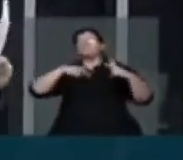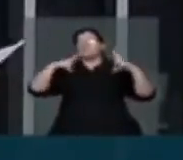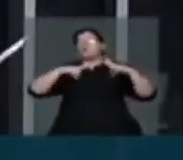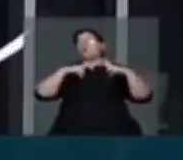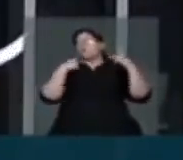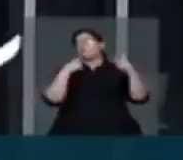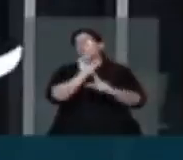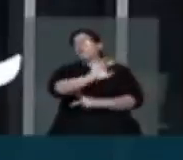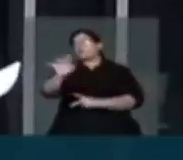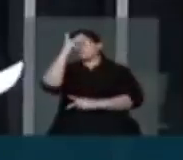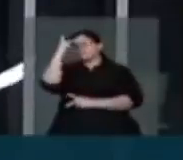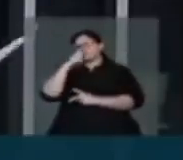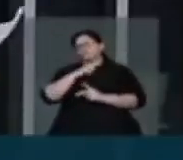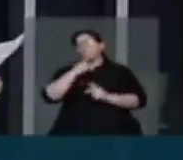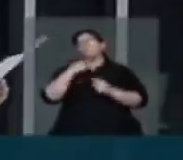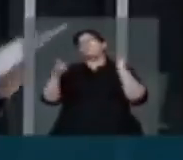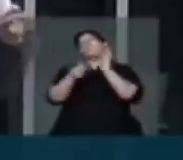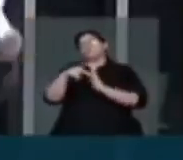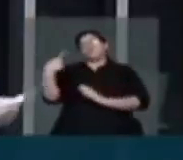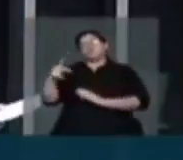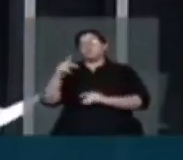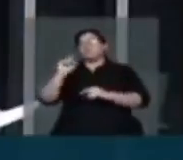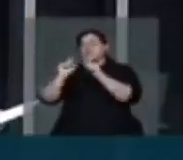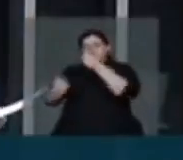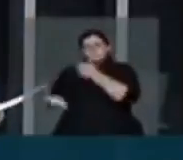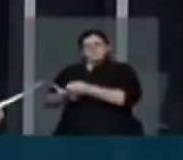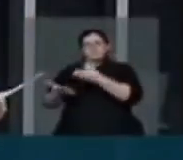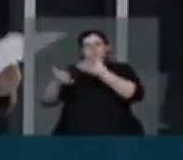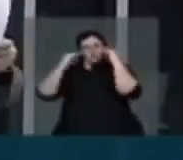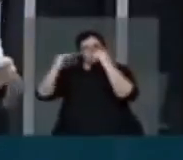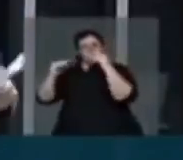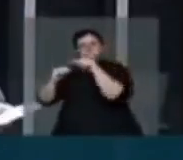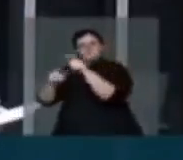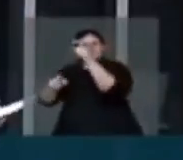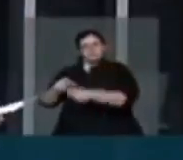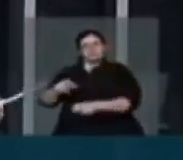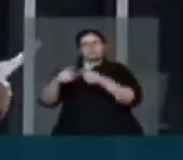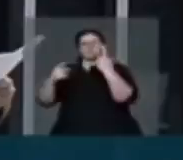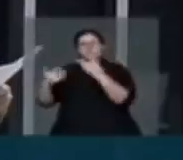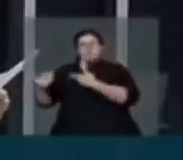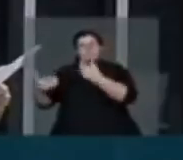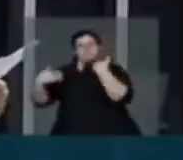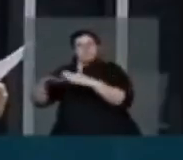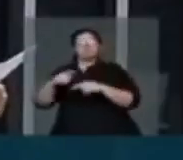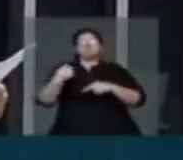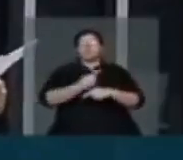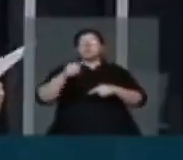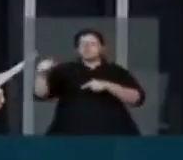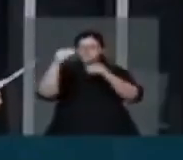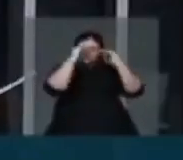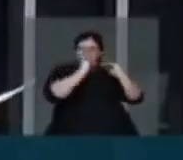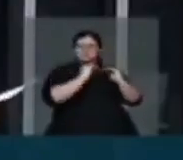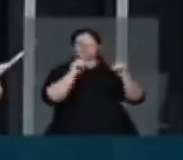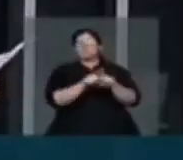já que ele exige que se respeite a ele como pessoa e aos seus seguidores como pessoa, que nós evangélicos também